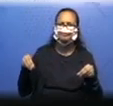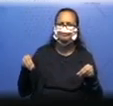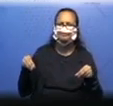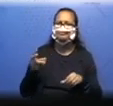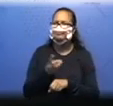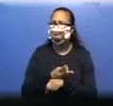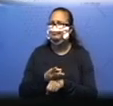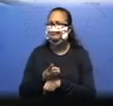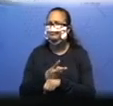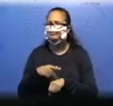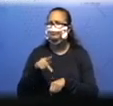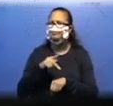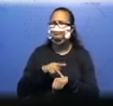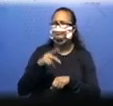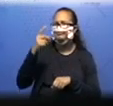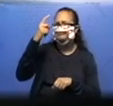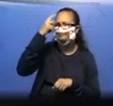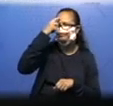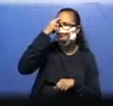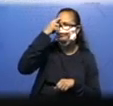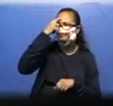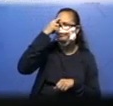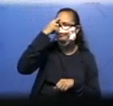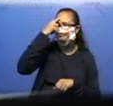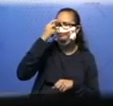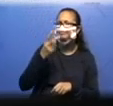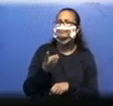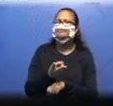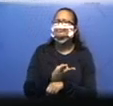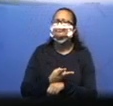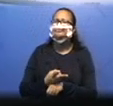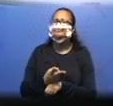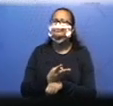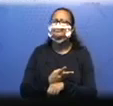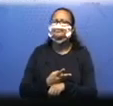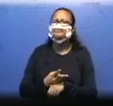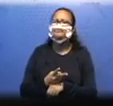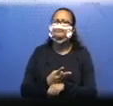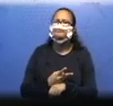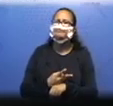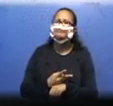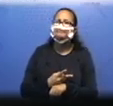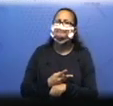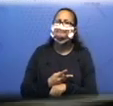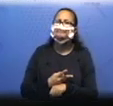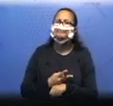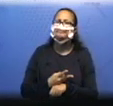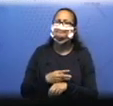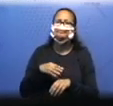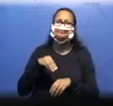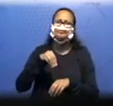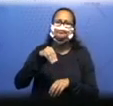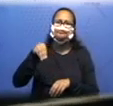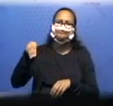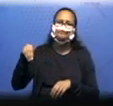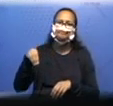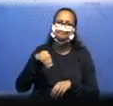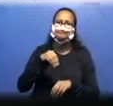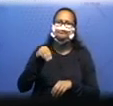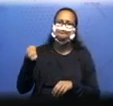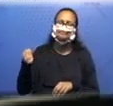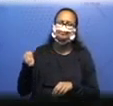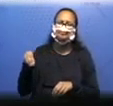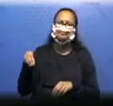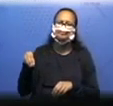Índias, para buscar comprar as tão preciosas e faladas especiarias. Falou-se